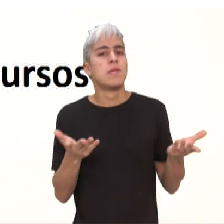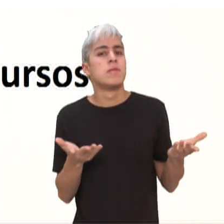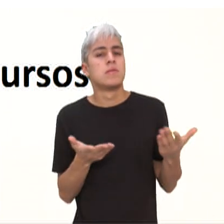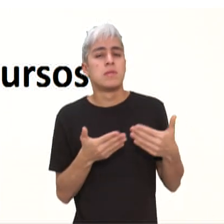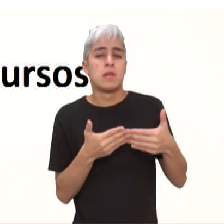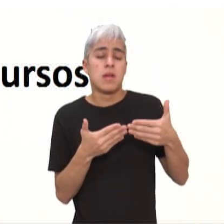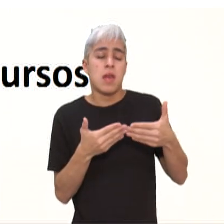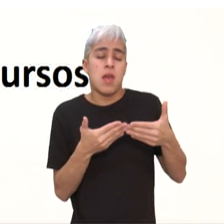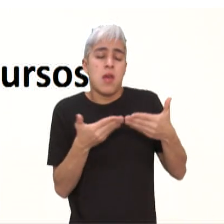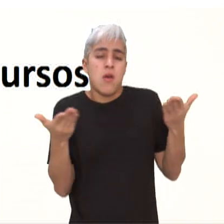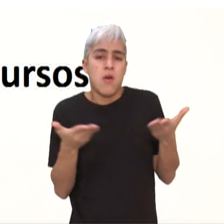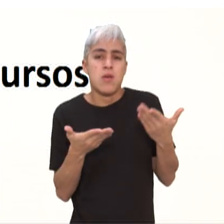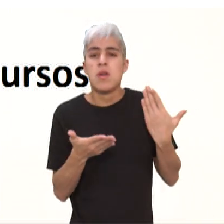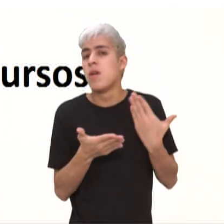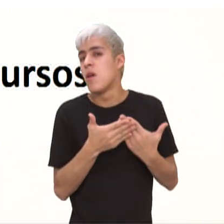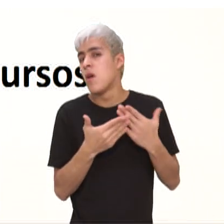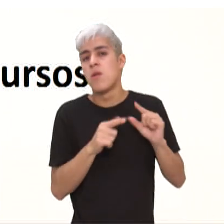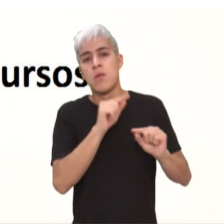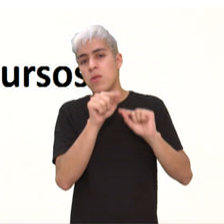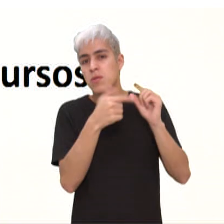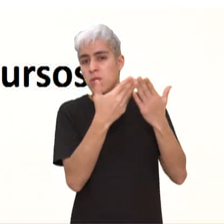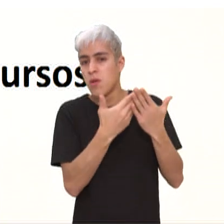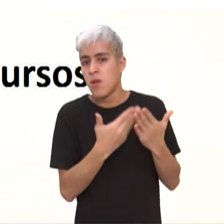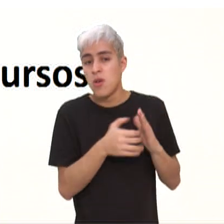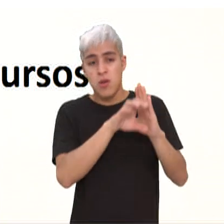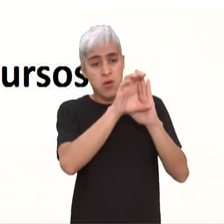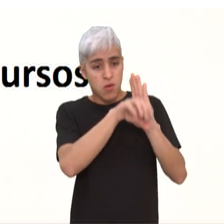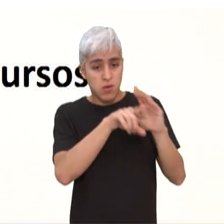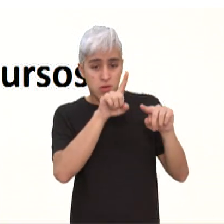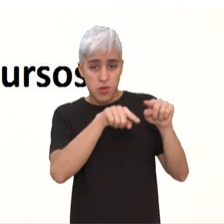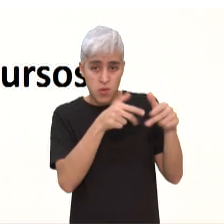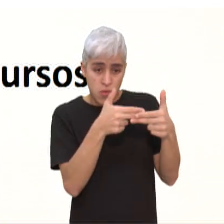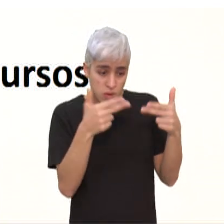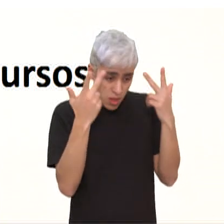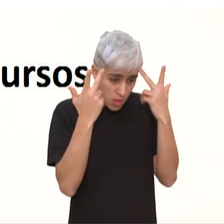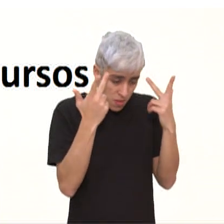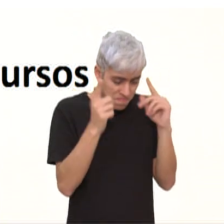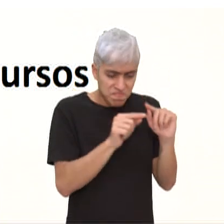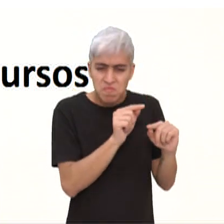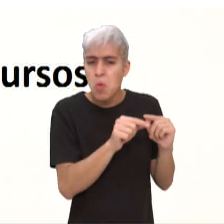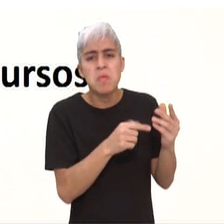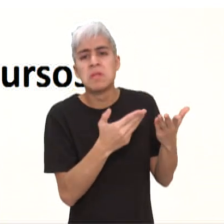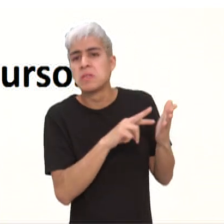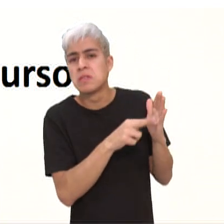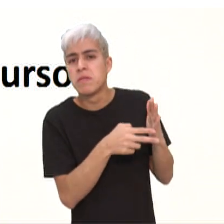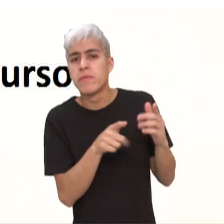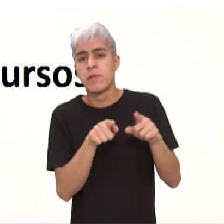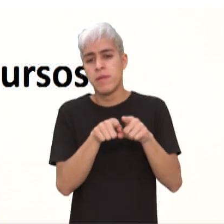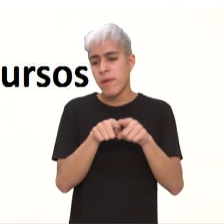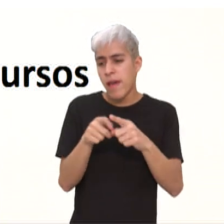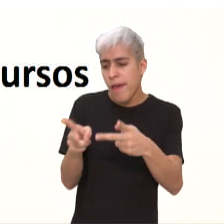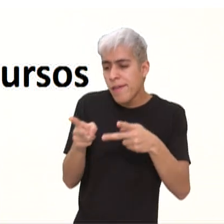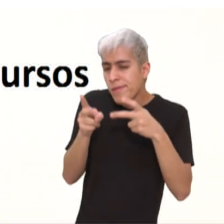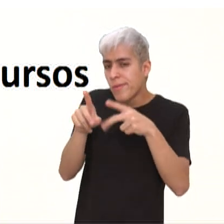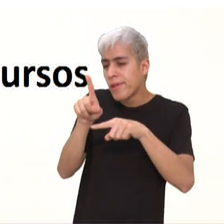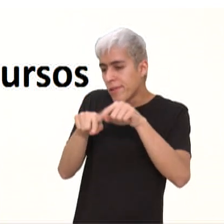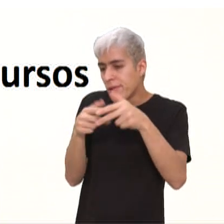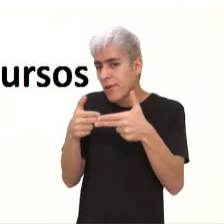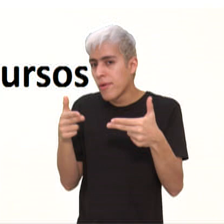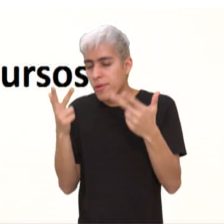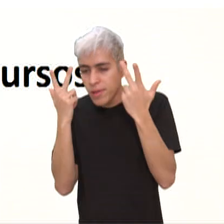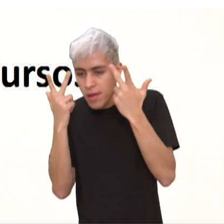Na aula de hoje, nós vimos conceito de recursos naturais, exploração dos recursos